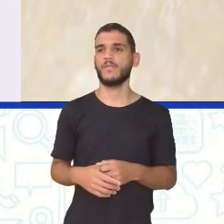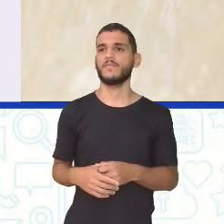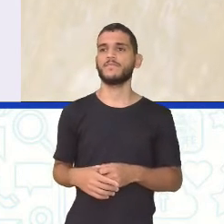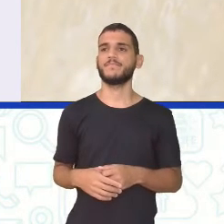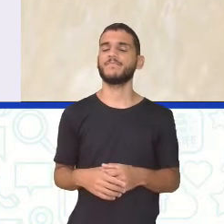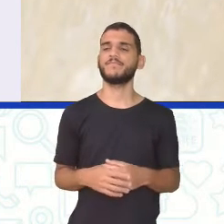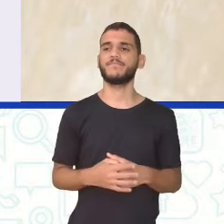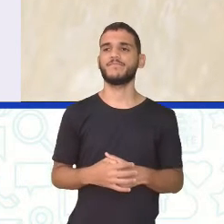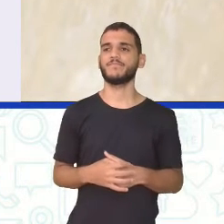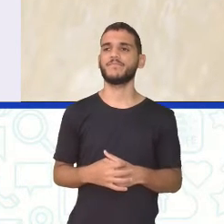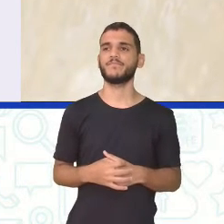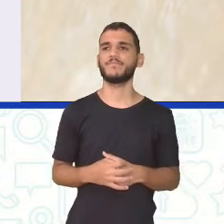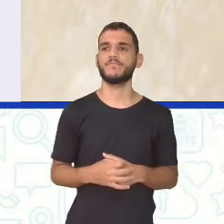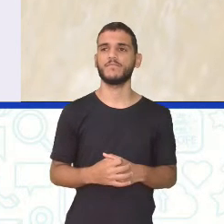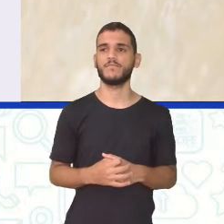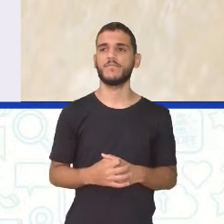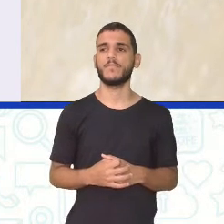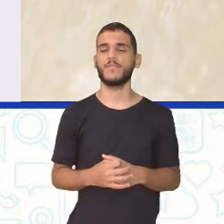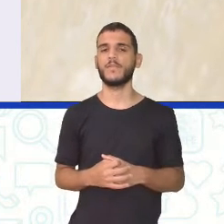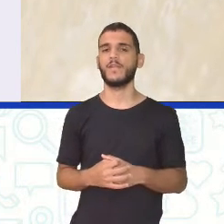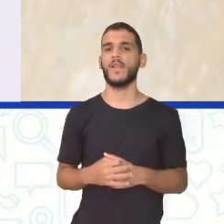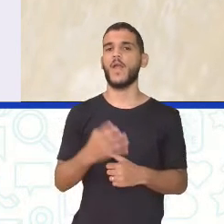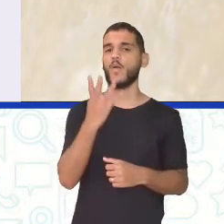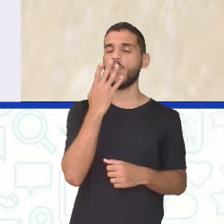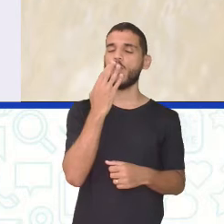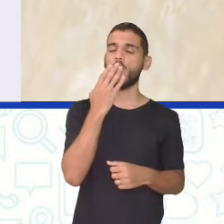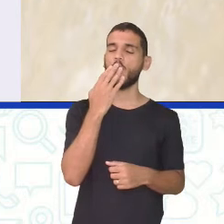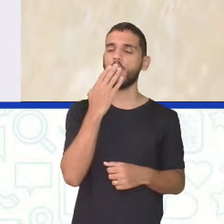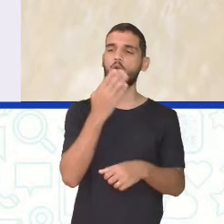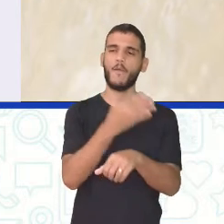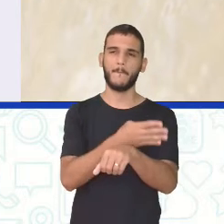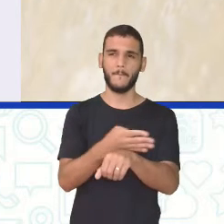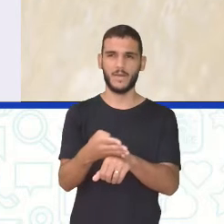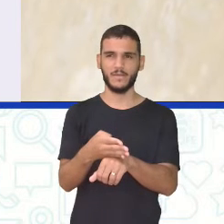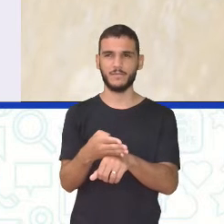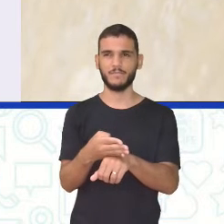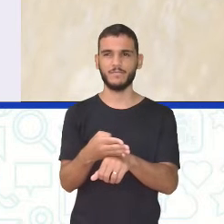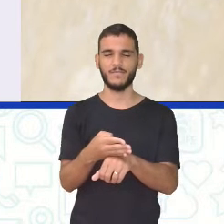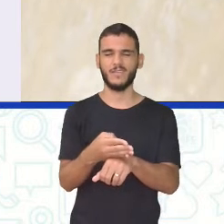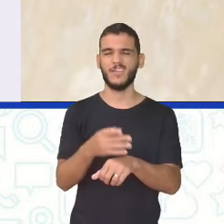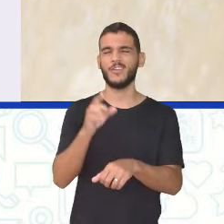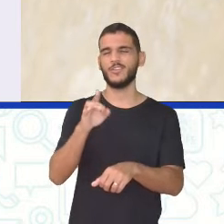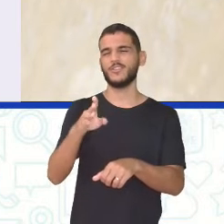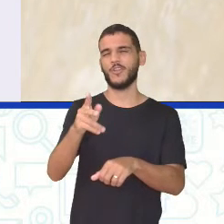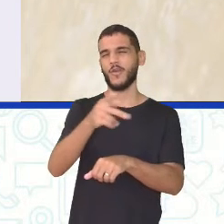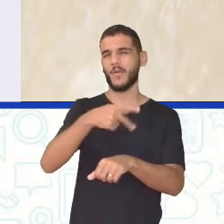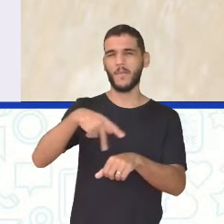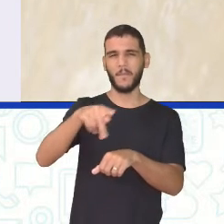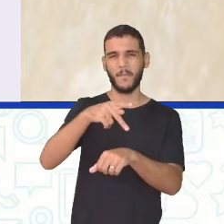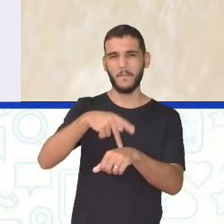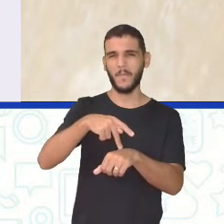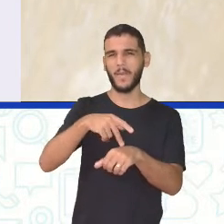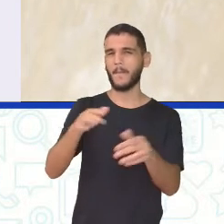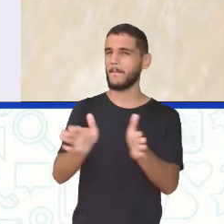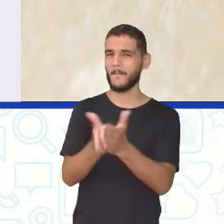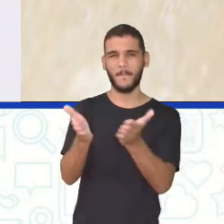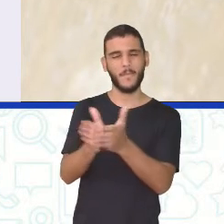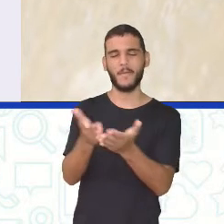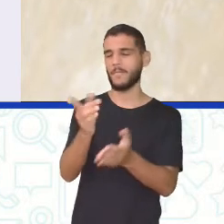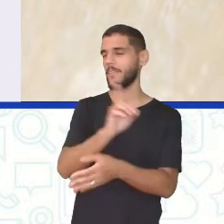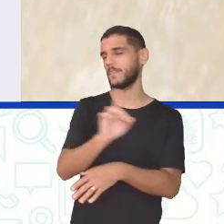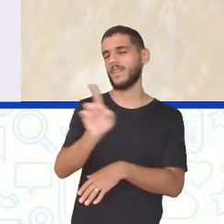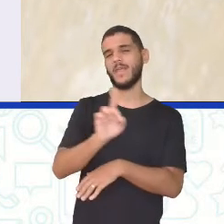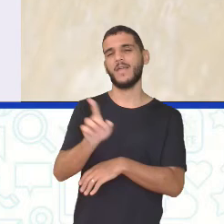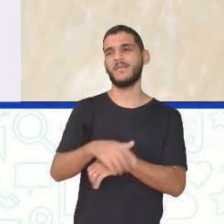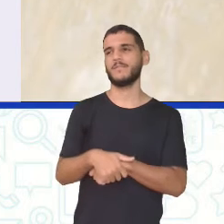tela, beleza? E que está mais branco. Então, por que aí? É só porque os países são pobres? Não é, professor Gilson. Nada disso.